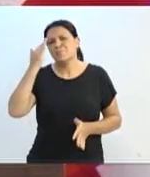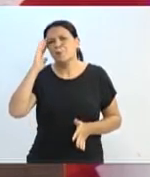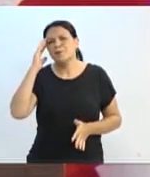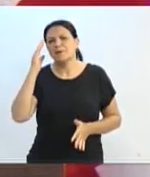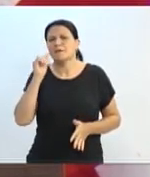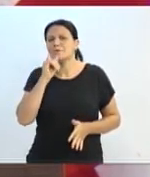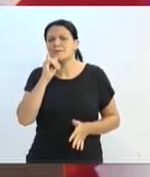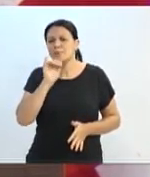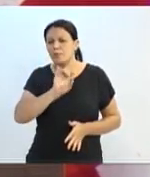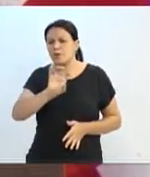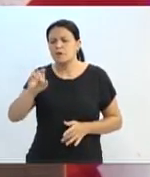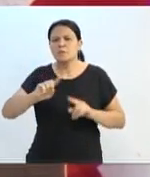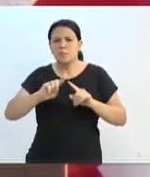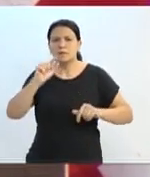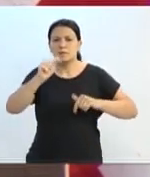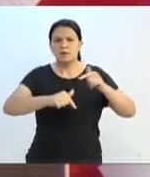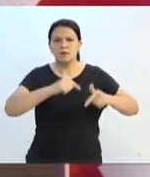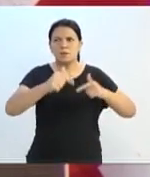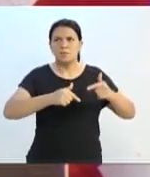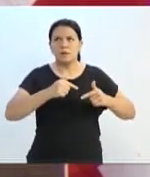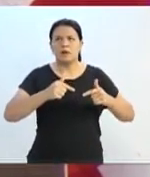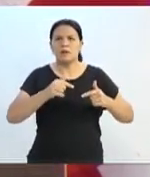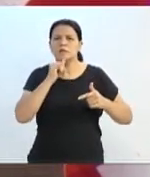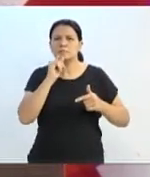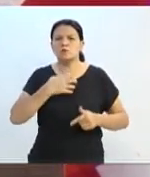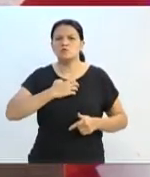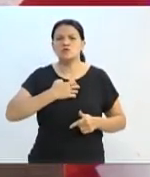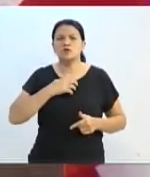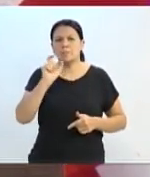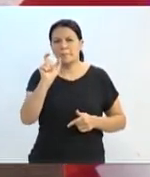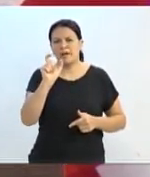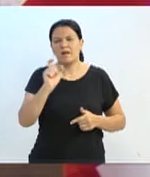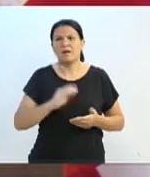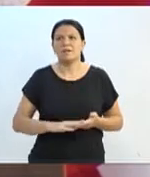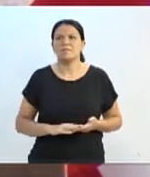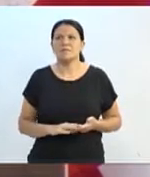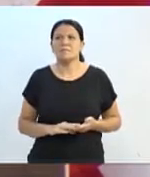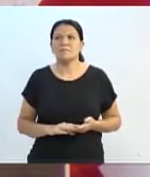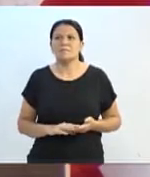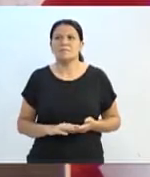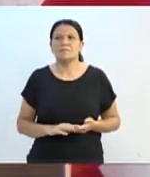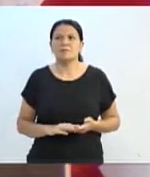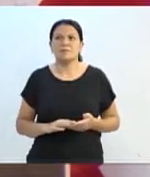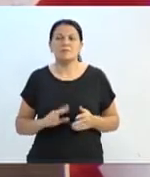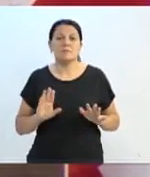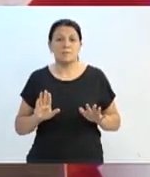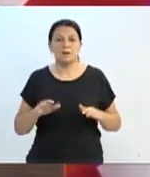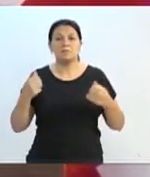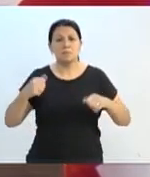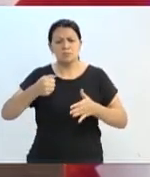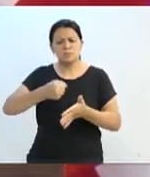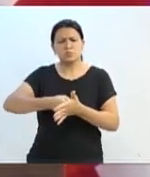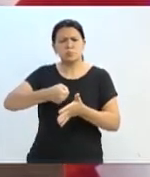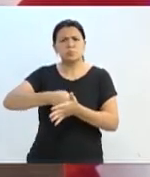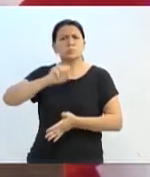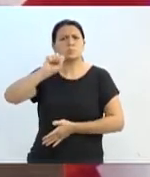por trabalhador do transporte coletivo, cada um tem um jeito de falar. Mas é assim, ó, então, temos que exigir e cobrar para